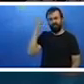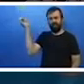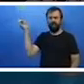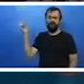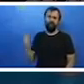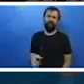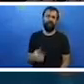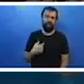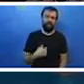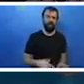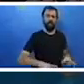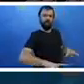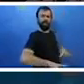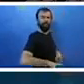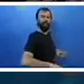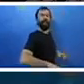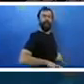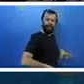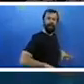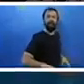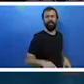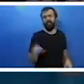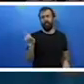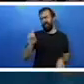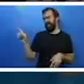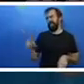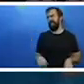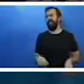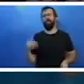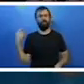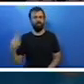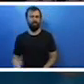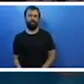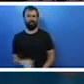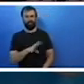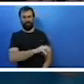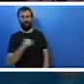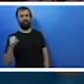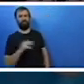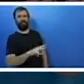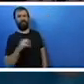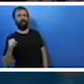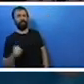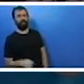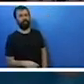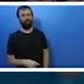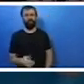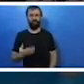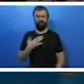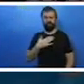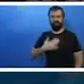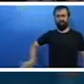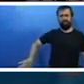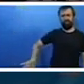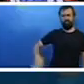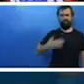e eles sem fazer nadinha, ganham um tiquinho. Eles não estavam gostando disso aqui não,